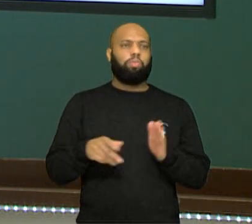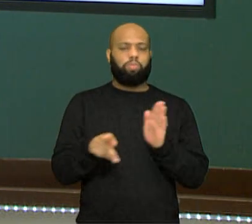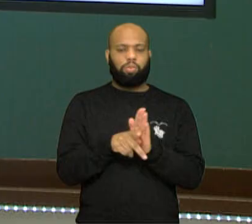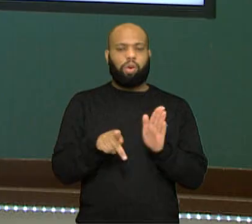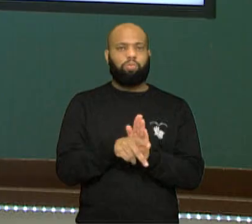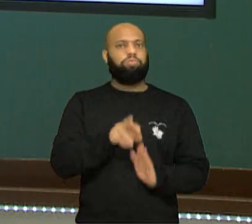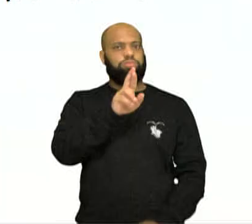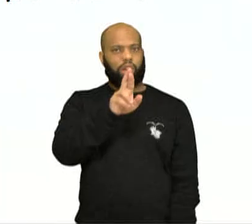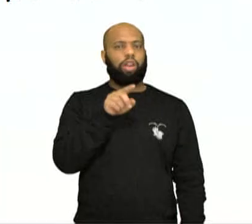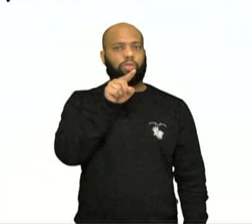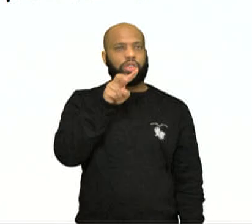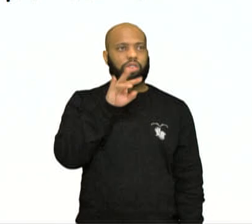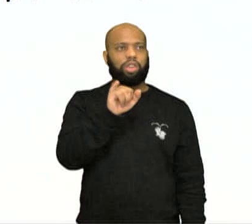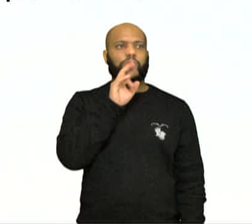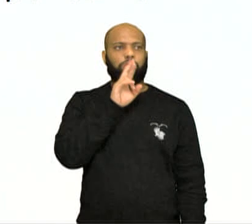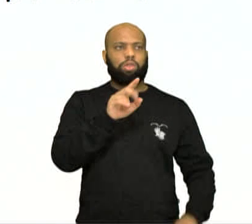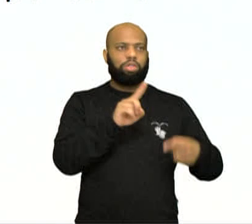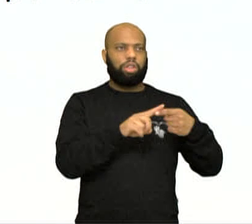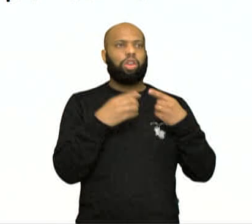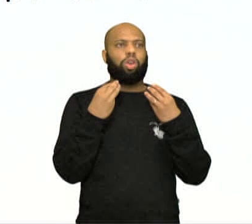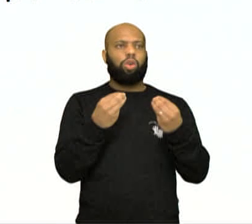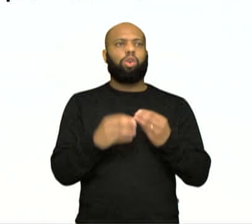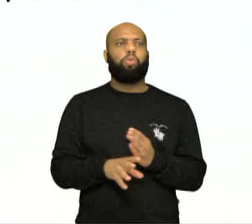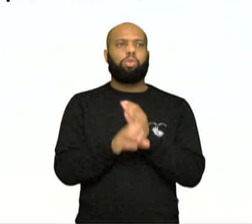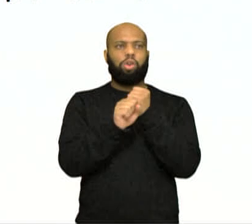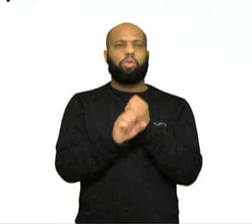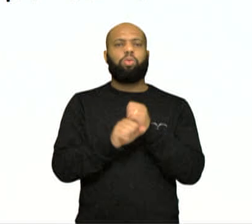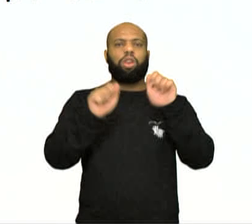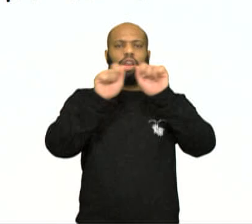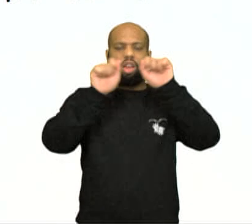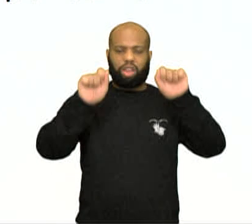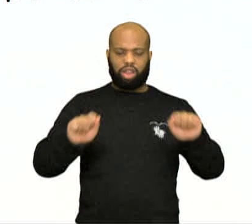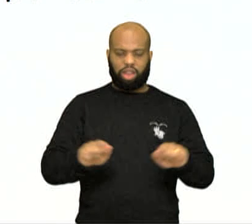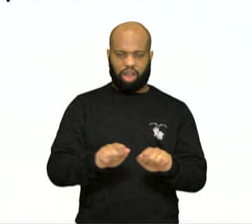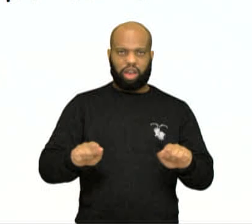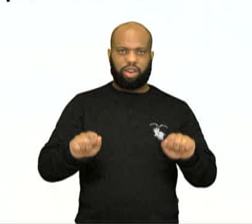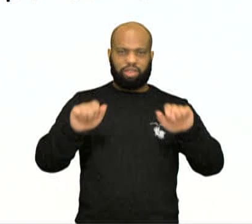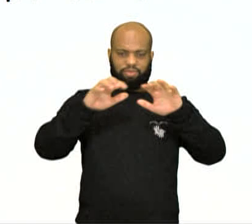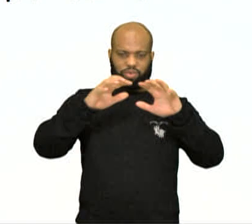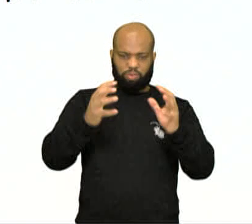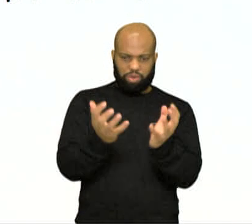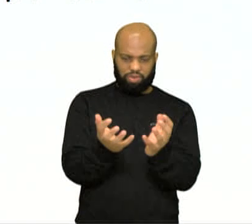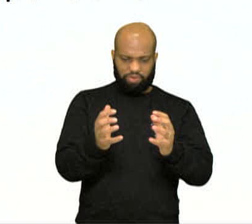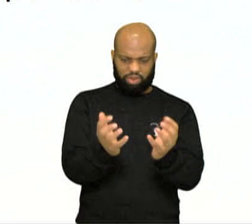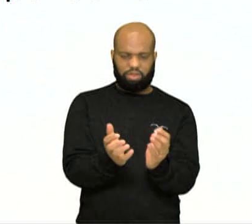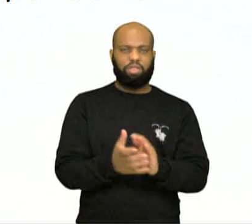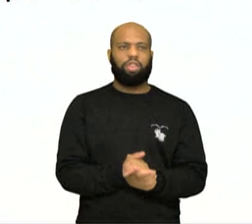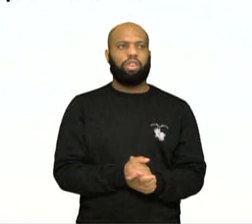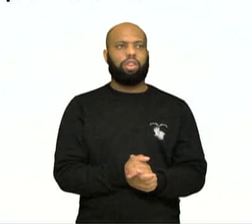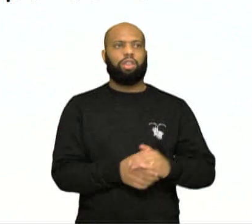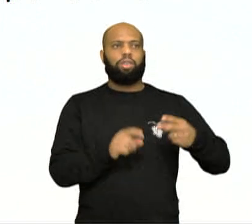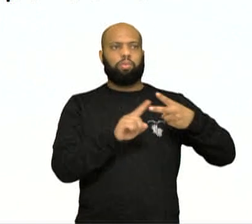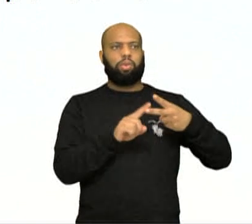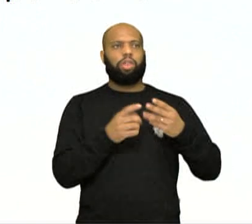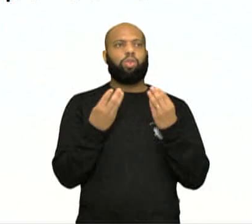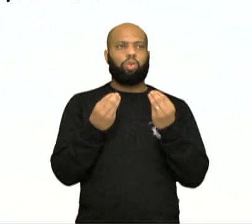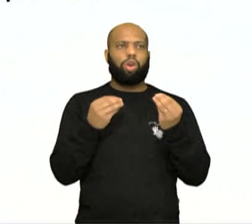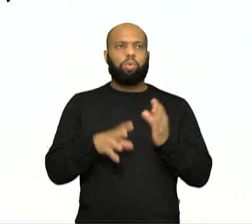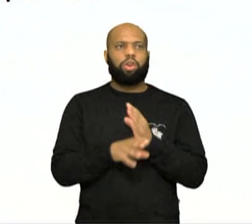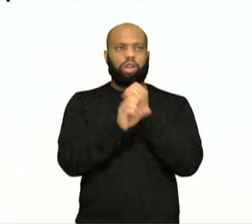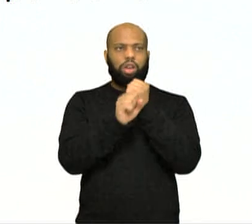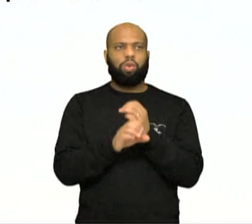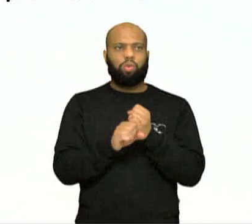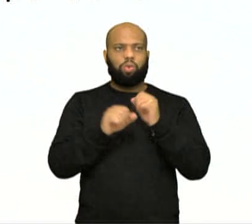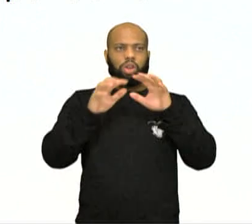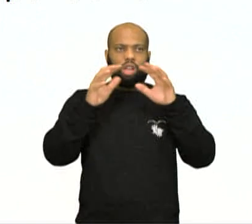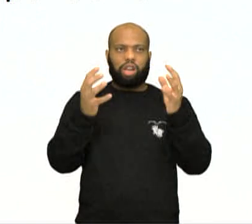raio. Responda, como calcular a área dessa superfície? Como calcular